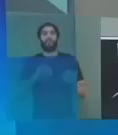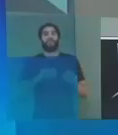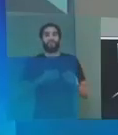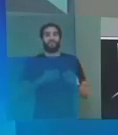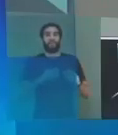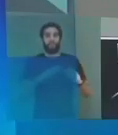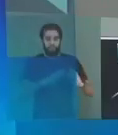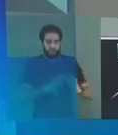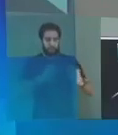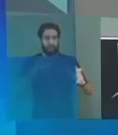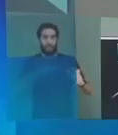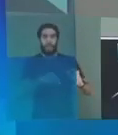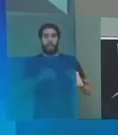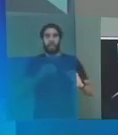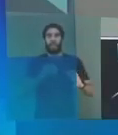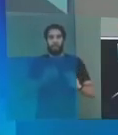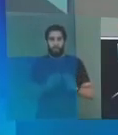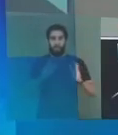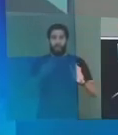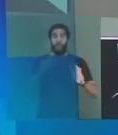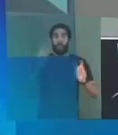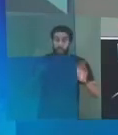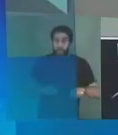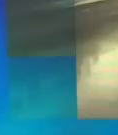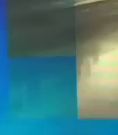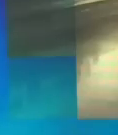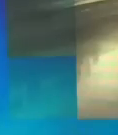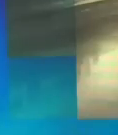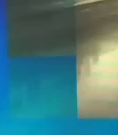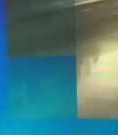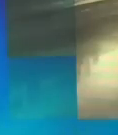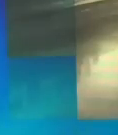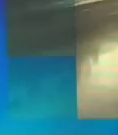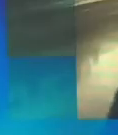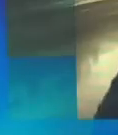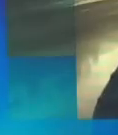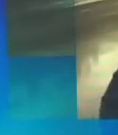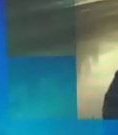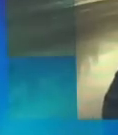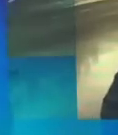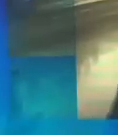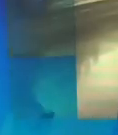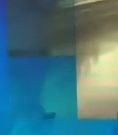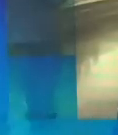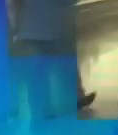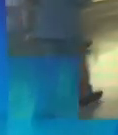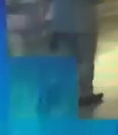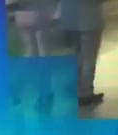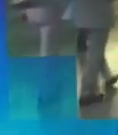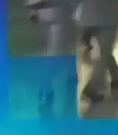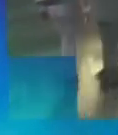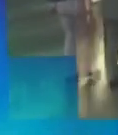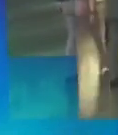Bom, direto então para o Congresso Nacional, Bruno Pinheiro está lá trazendo as últimas informações. Alguns detalhes já, Bruno, do documento que é apresentado